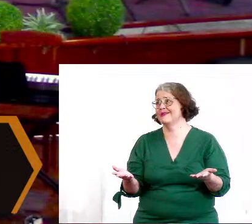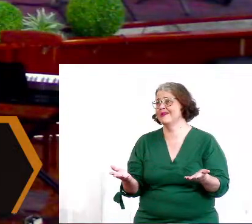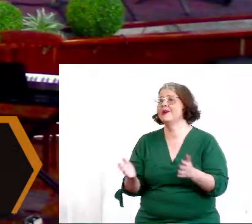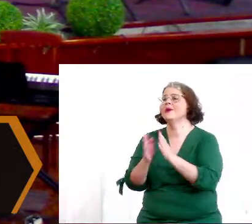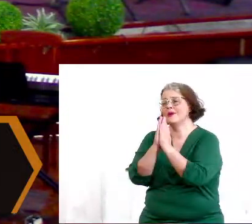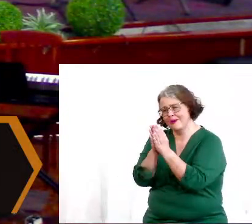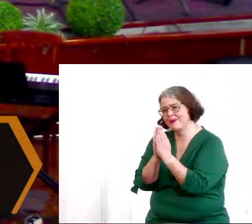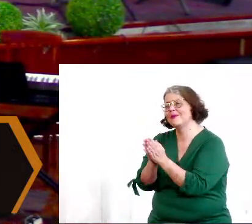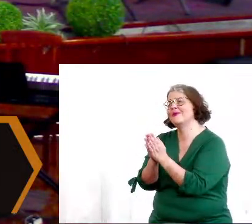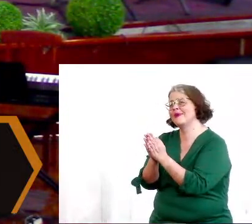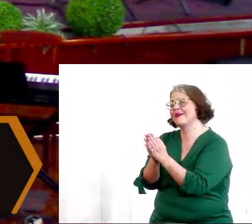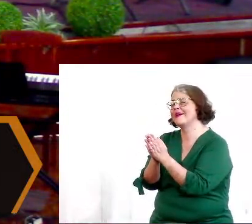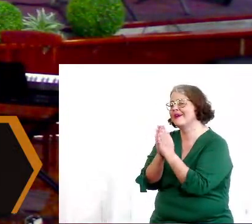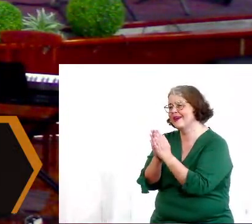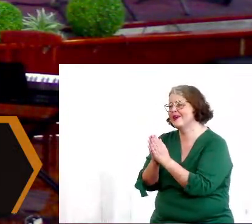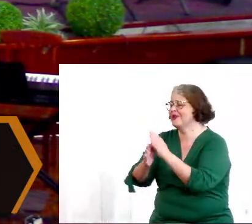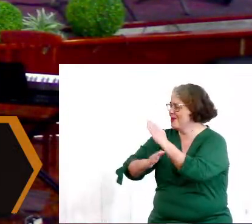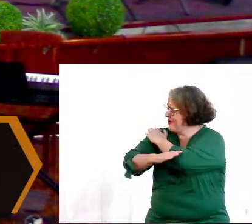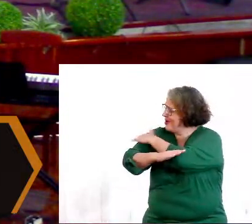confusão,